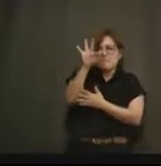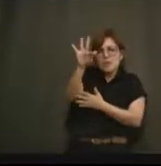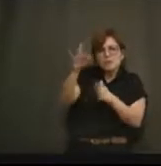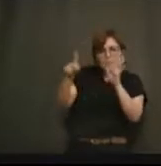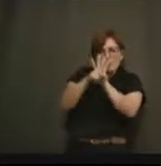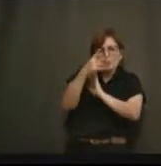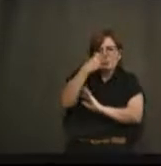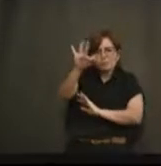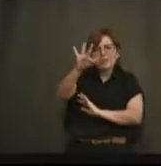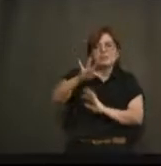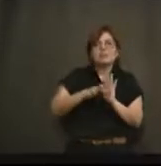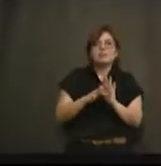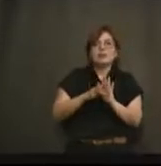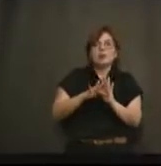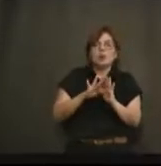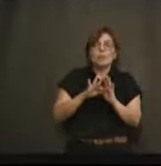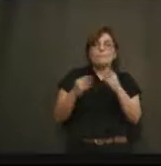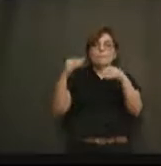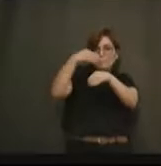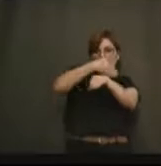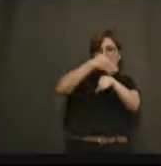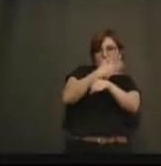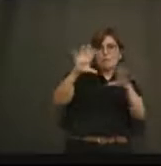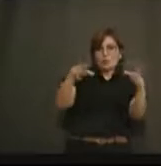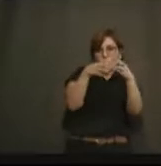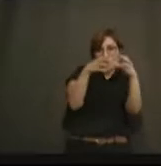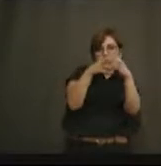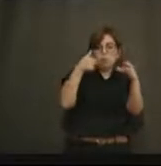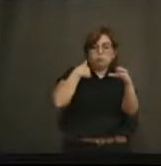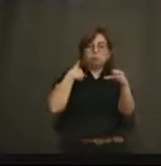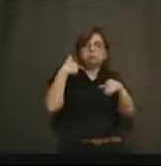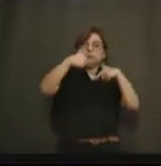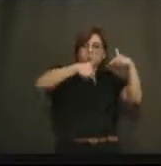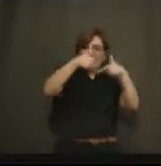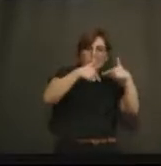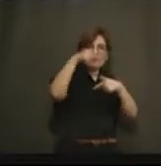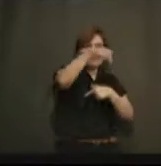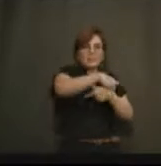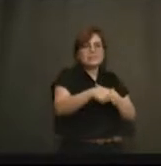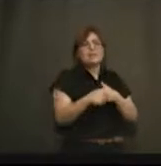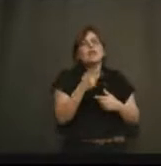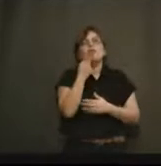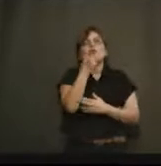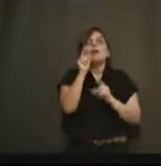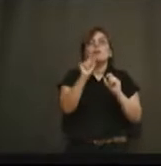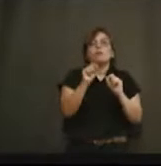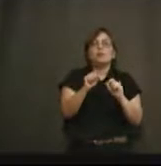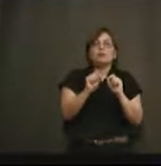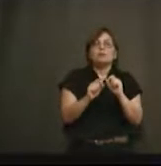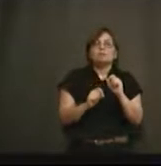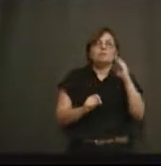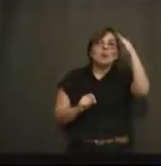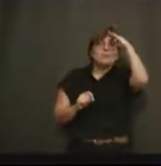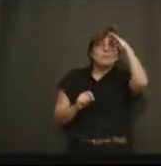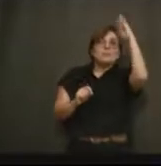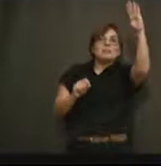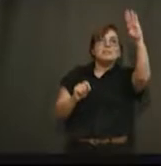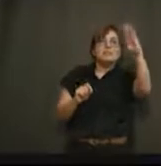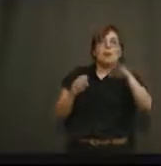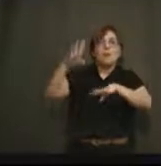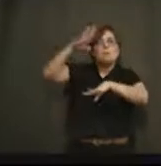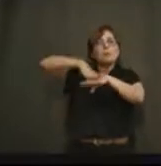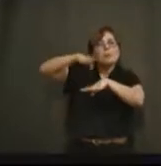Bourbaki, dizia que a principal obrigação do matemático profissional é colocar